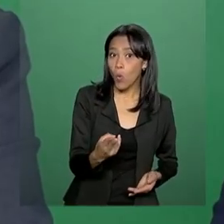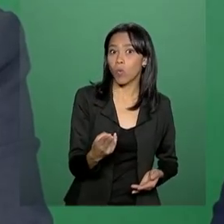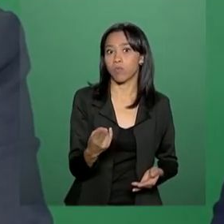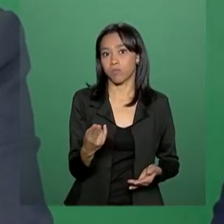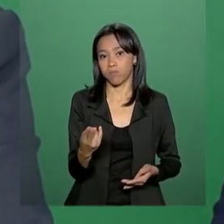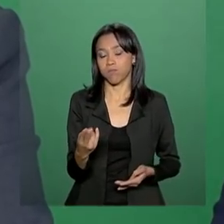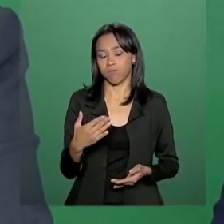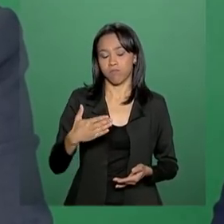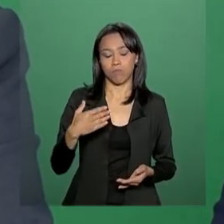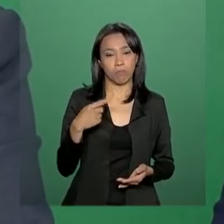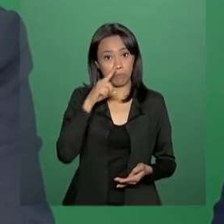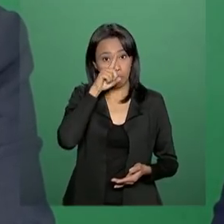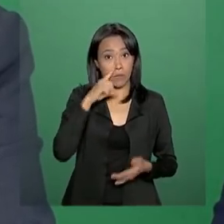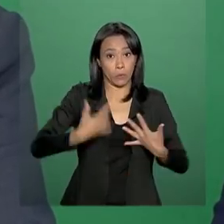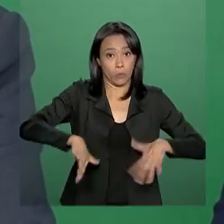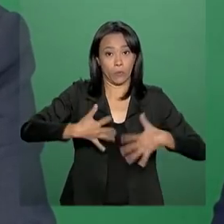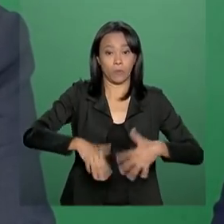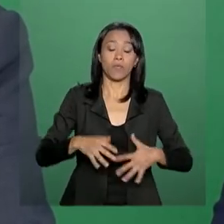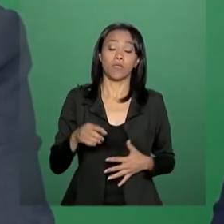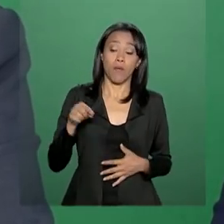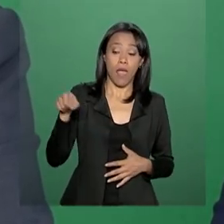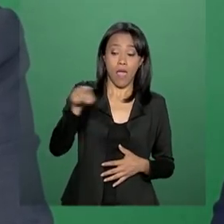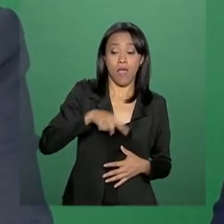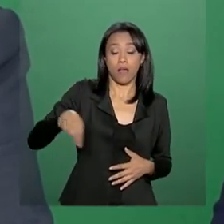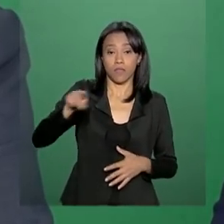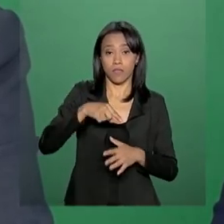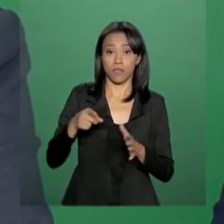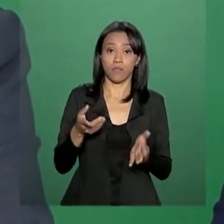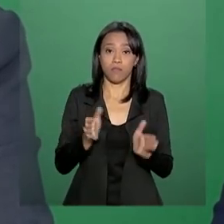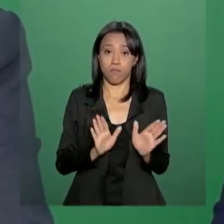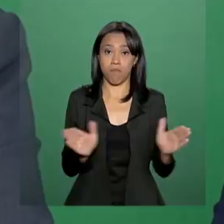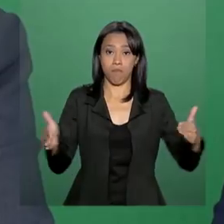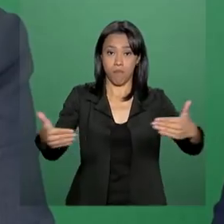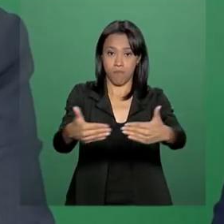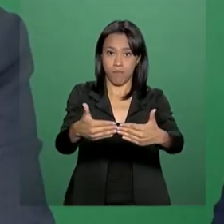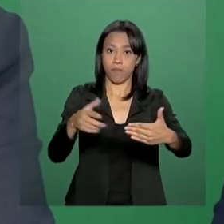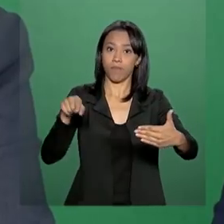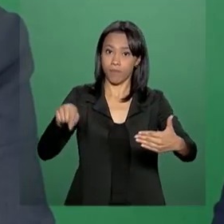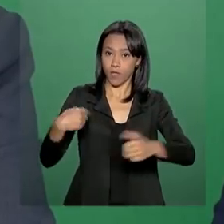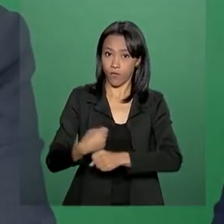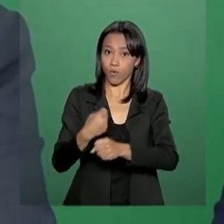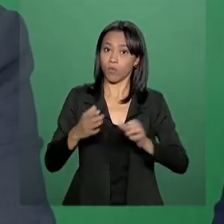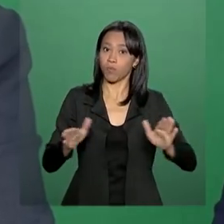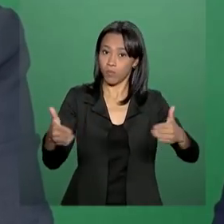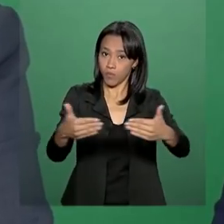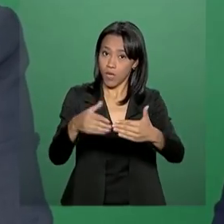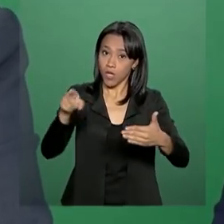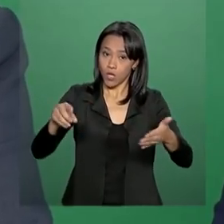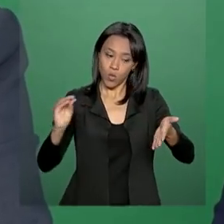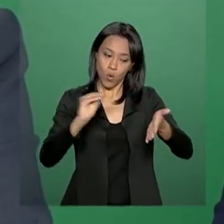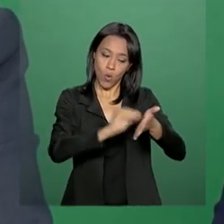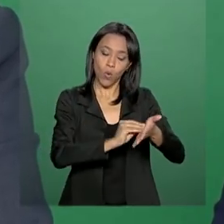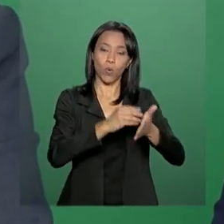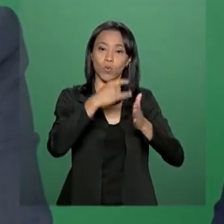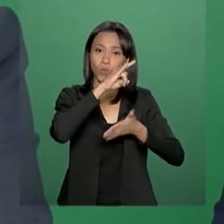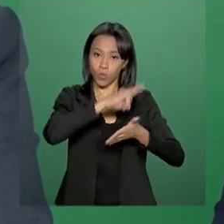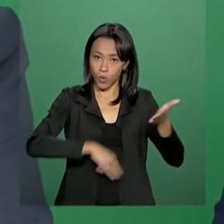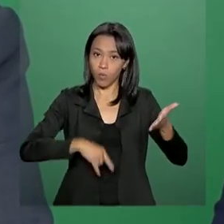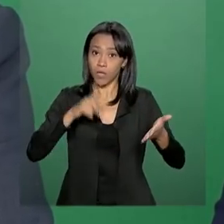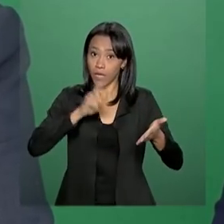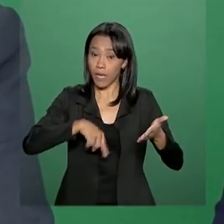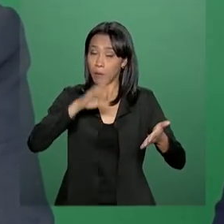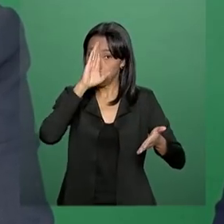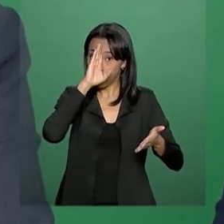alto. Essas são as barragens que a resolução, neste momento, colocou como prioridade para